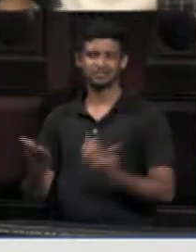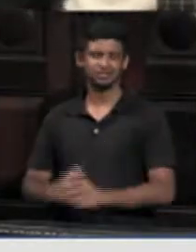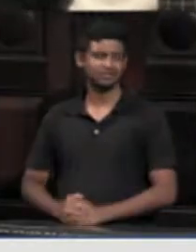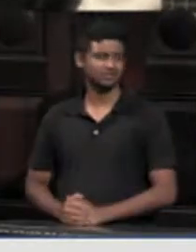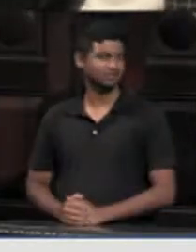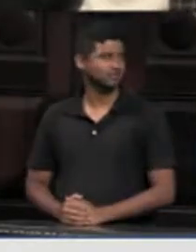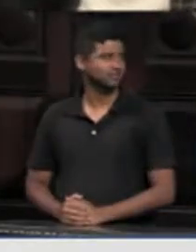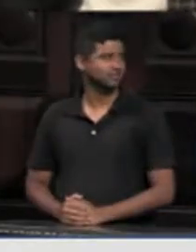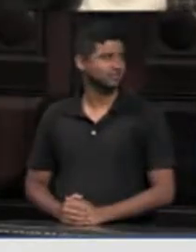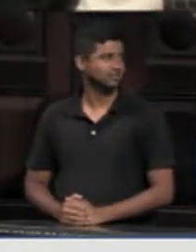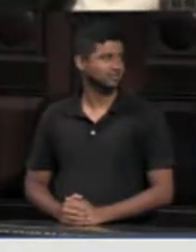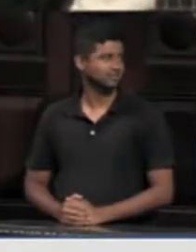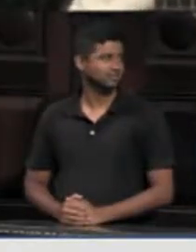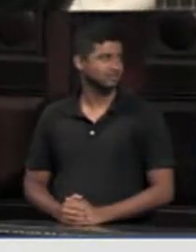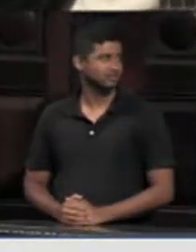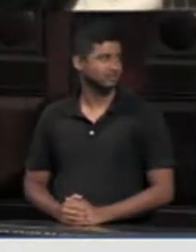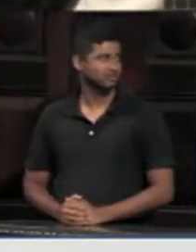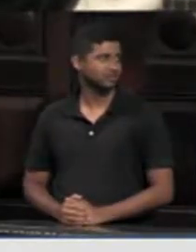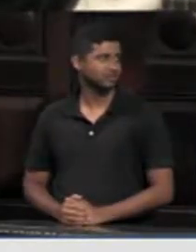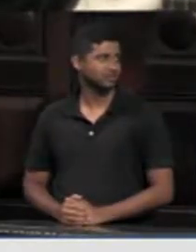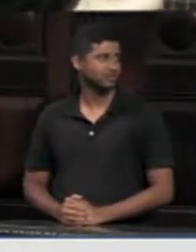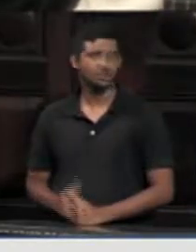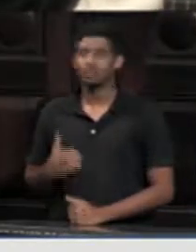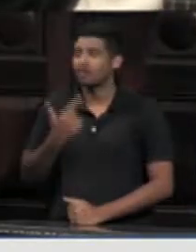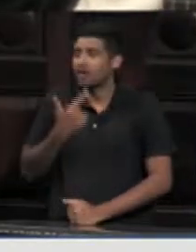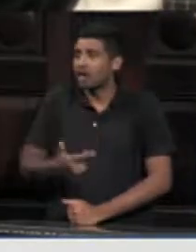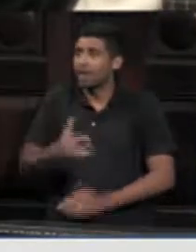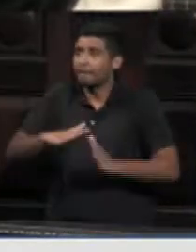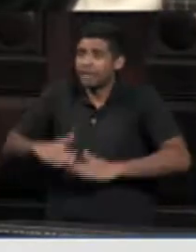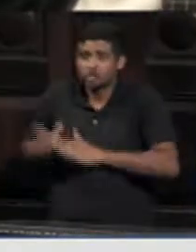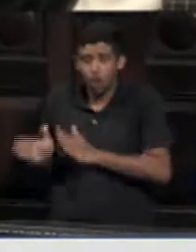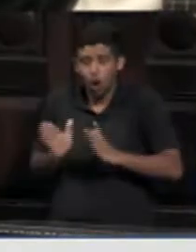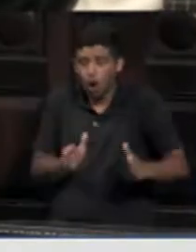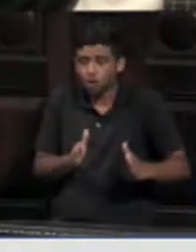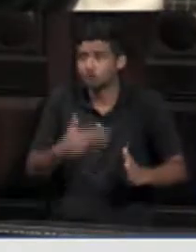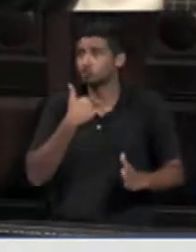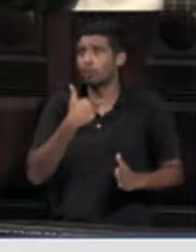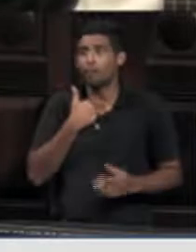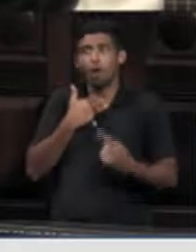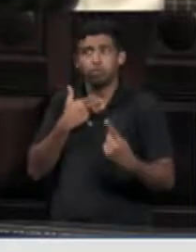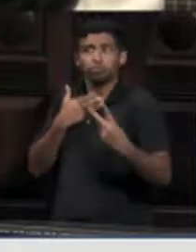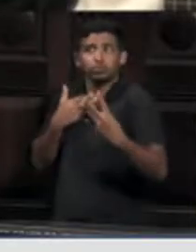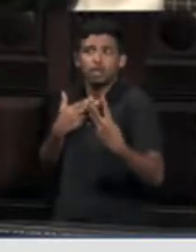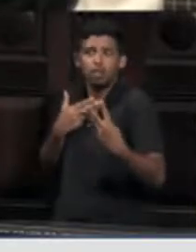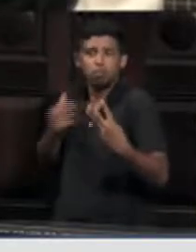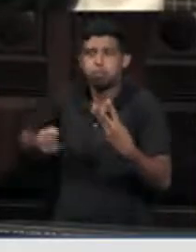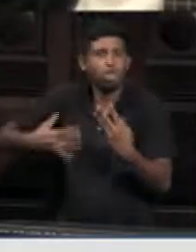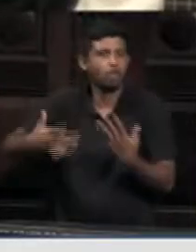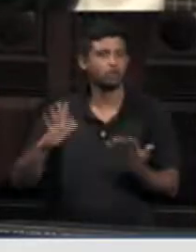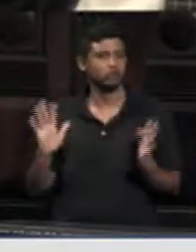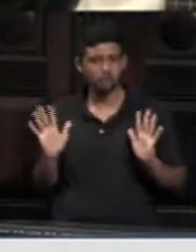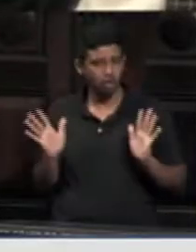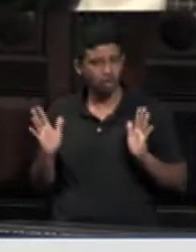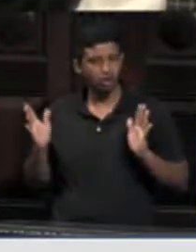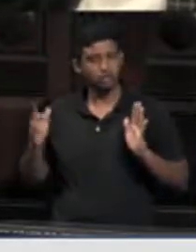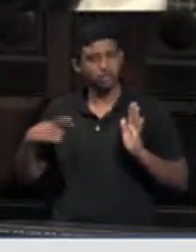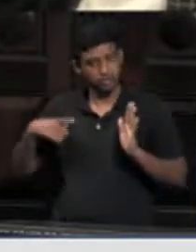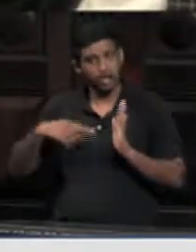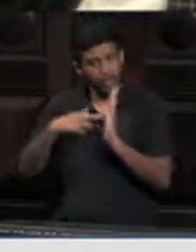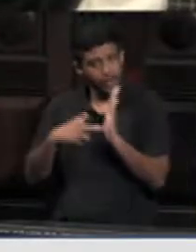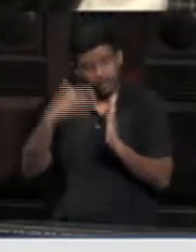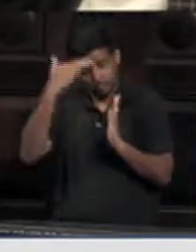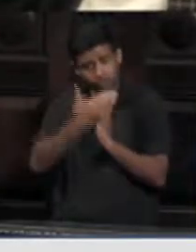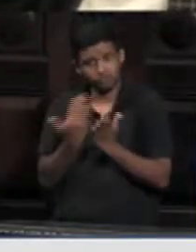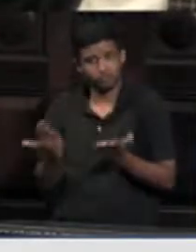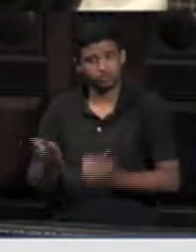feita a contradição. Não pode ser feita 2, 3 vezes a mesma questão de ordem. Existe uma comissão especial, por gentileza. Eu fui o relator